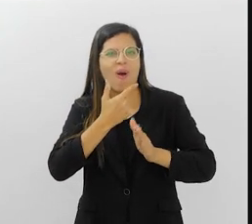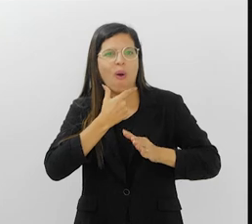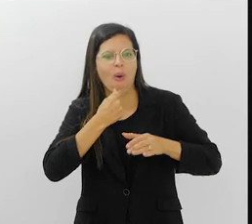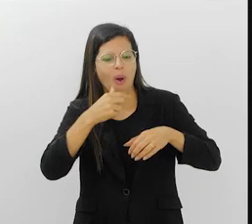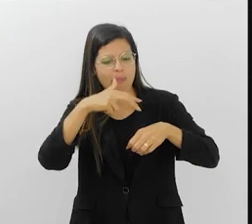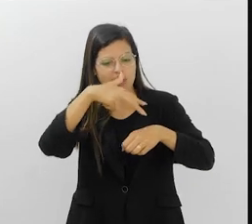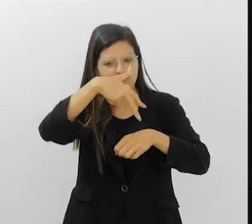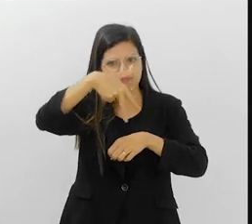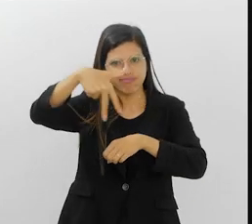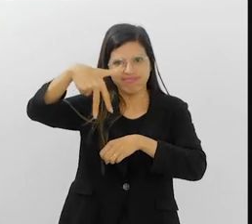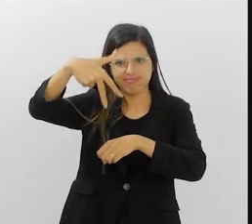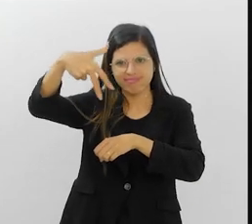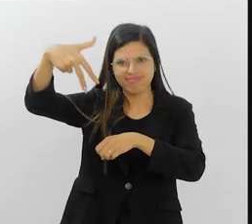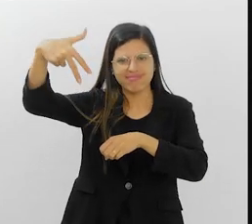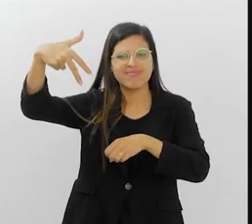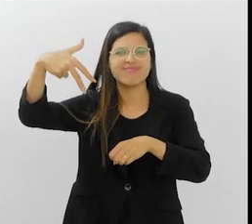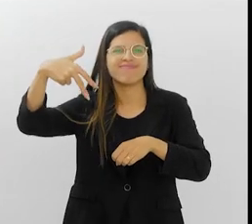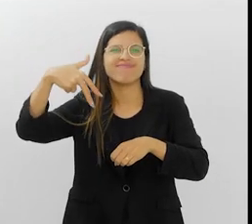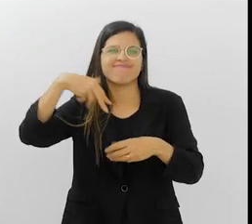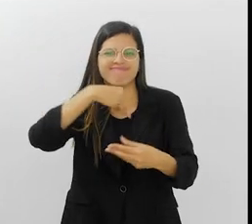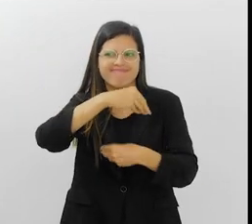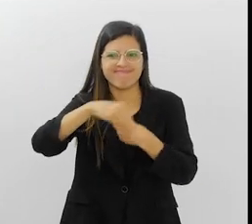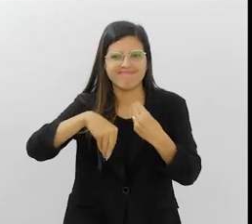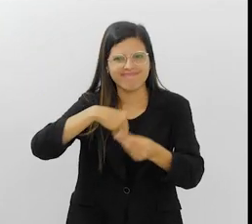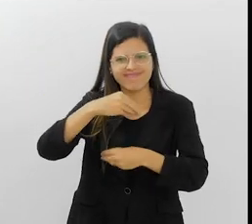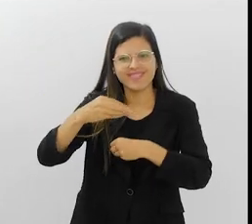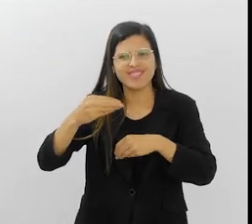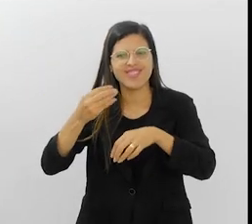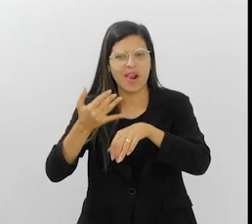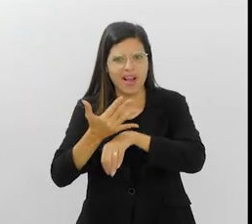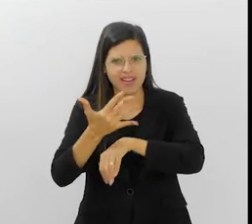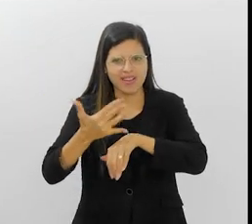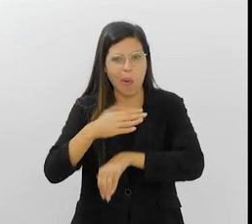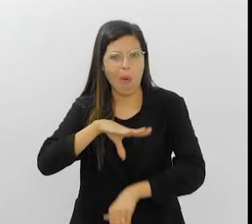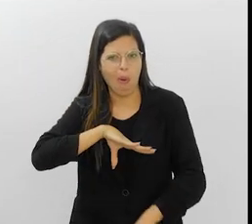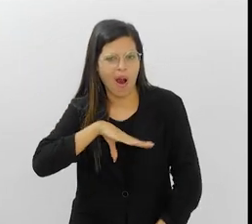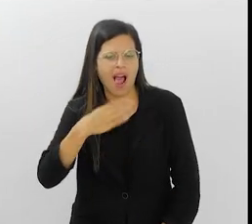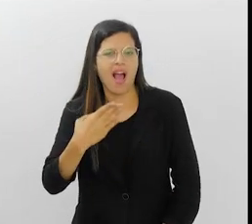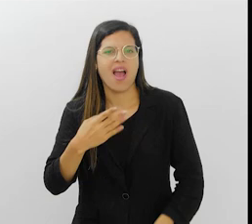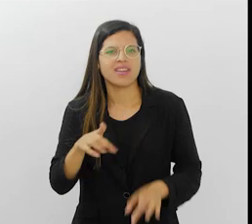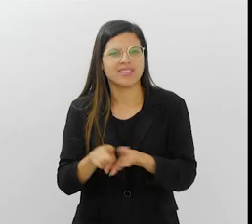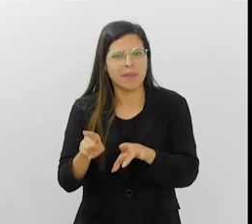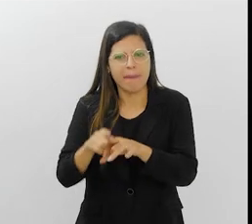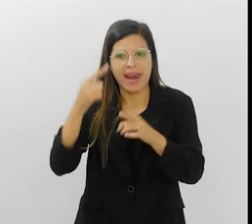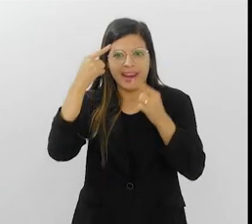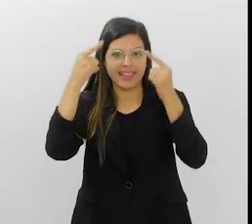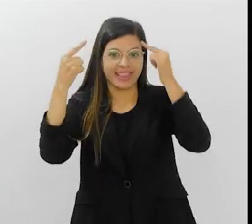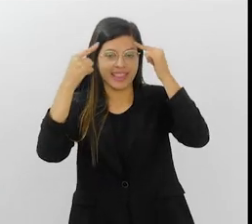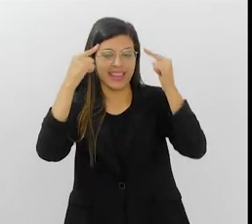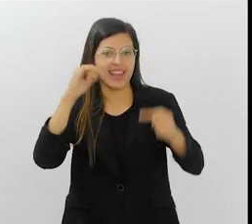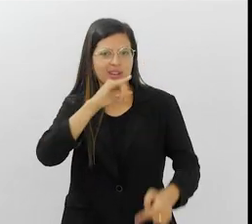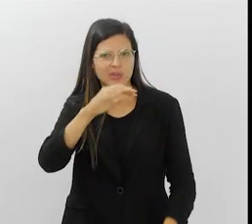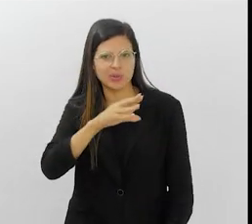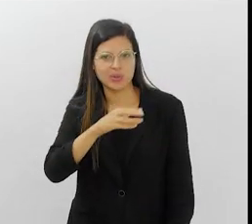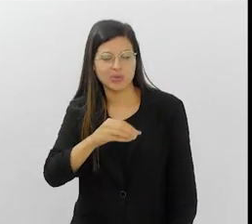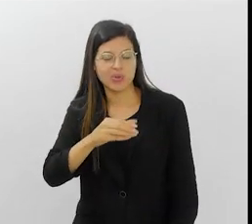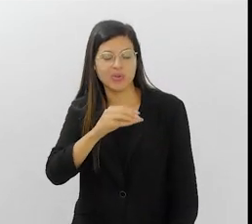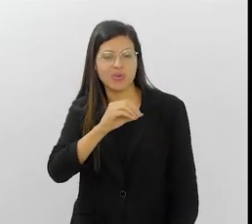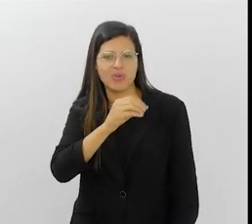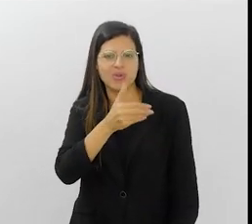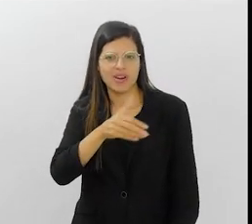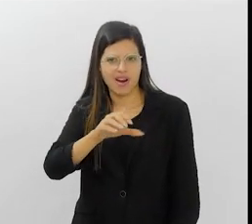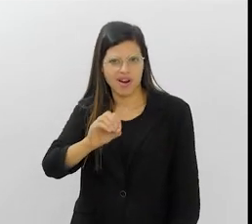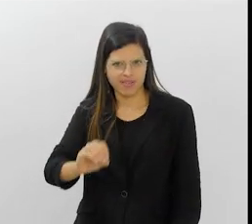homem voando, acho que mistura a ousadia da Grande Rio, a genialidade do Joãozinho 30, né? E o momento que